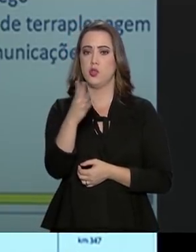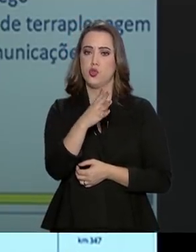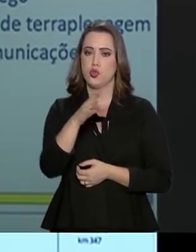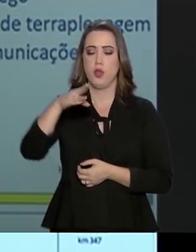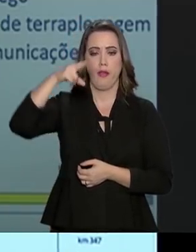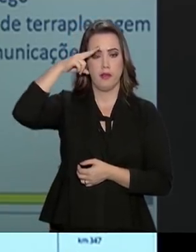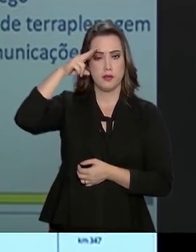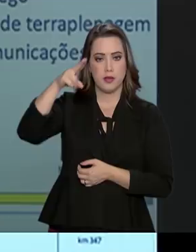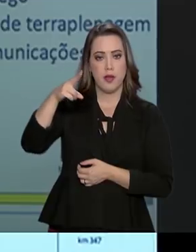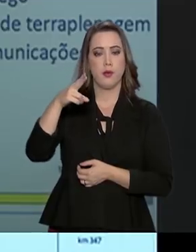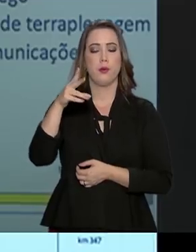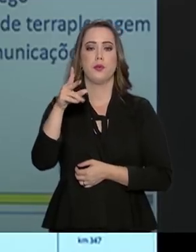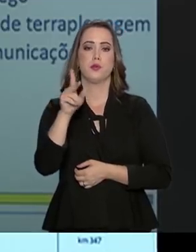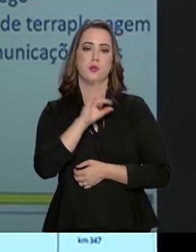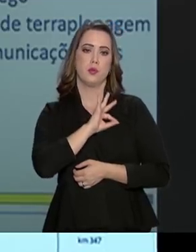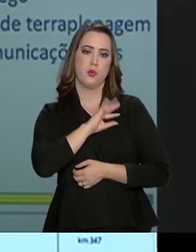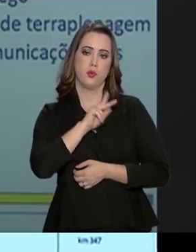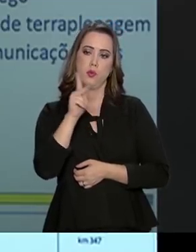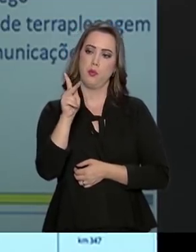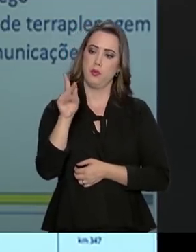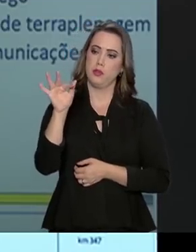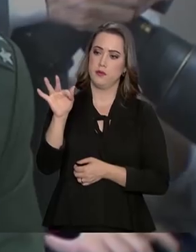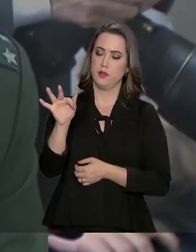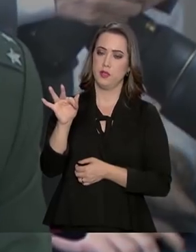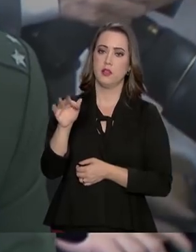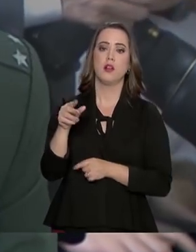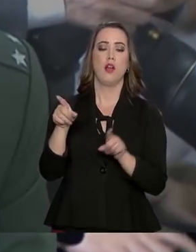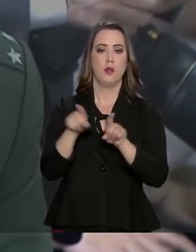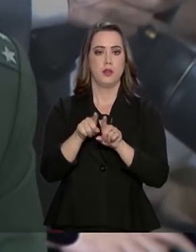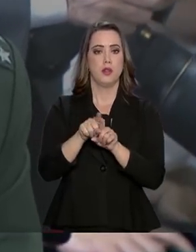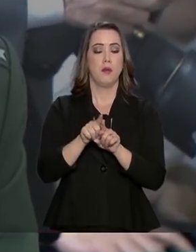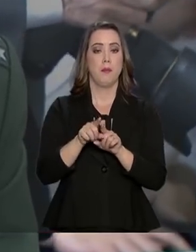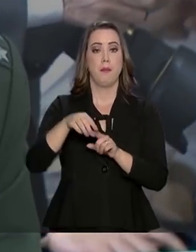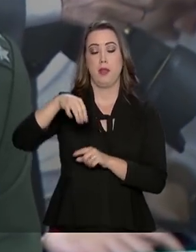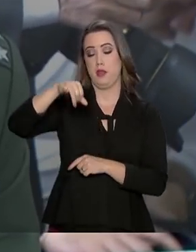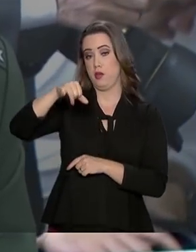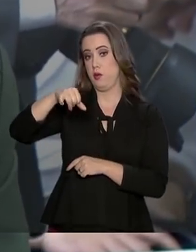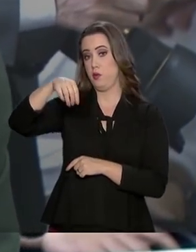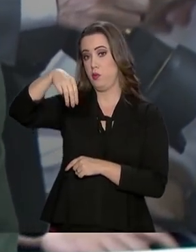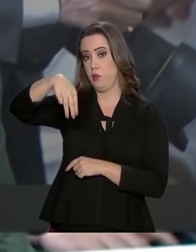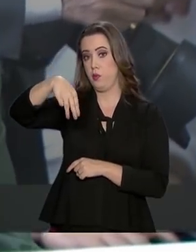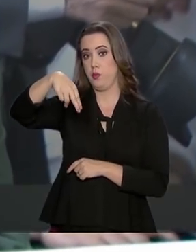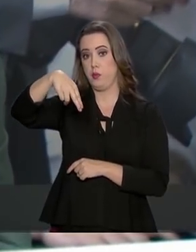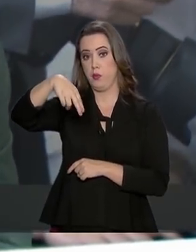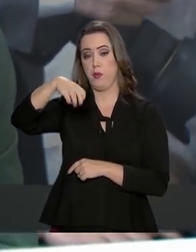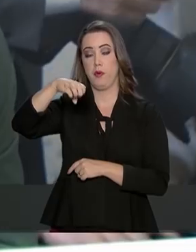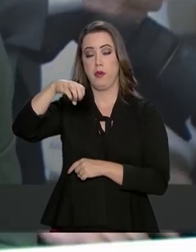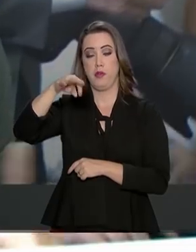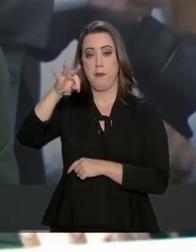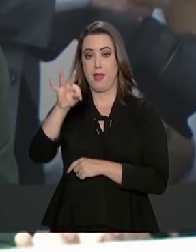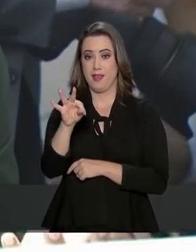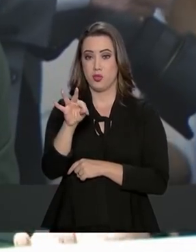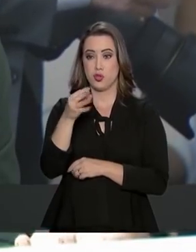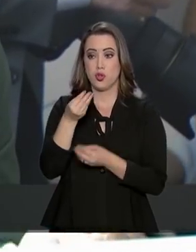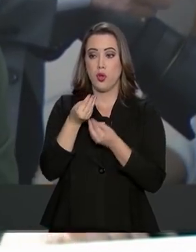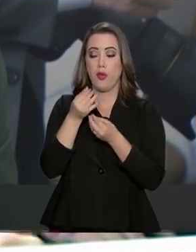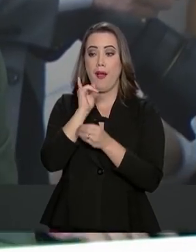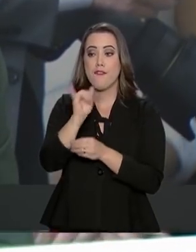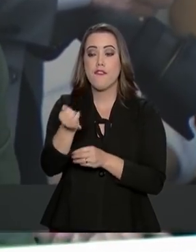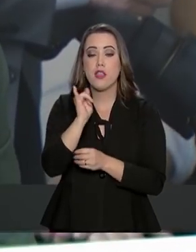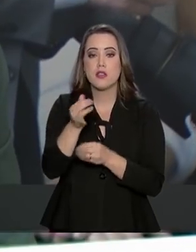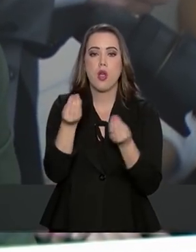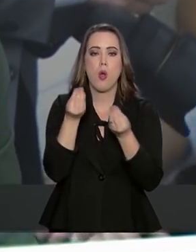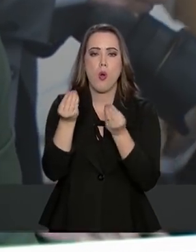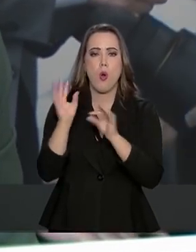nós contamos com o apoio do IMET que nos envia semanalmente a previsão mais precisa mas é